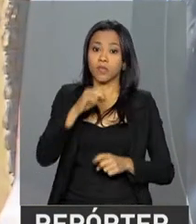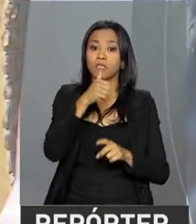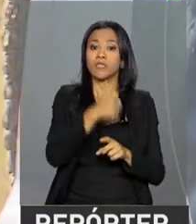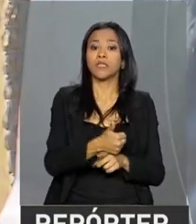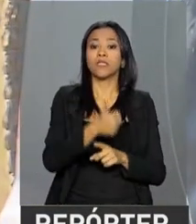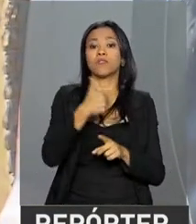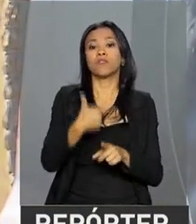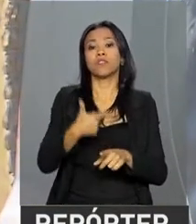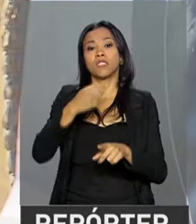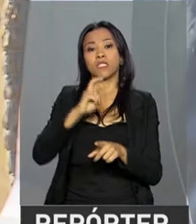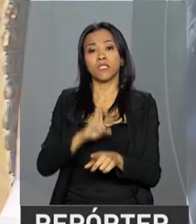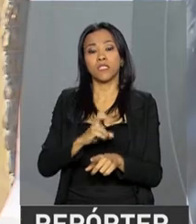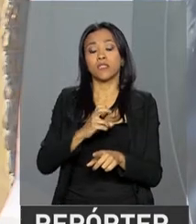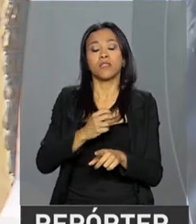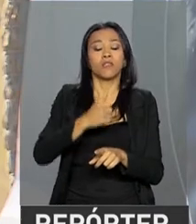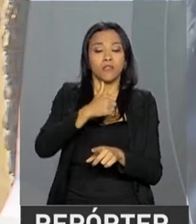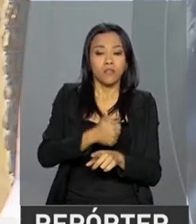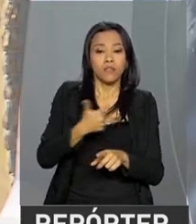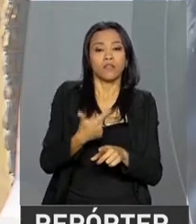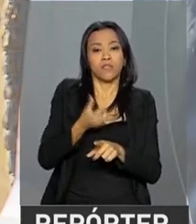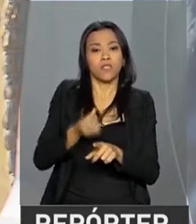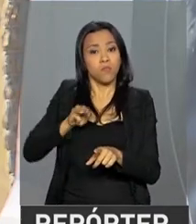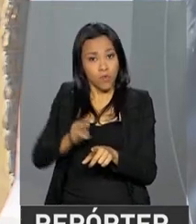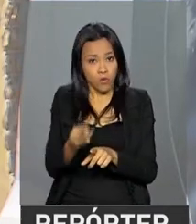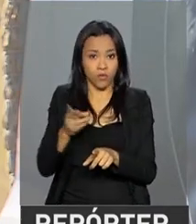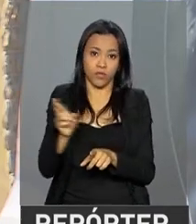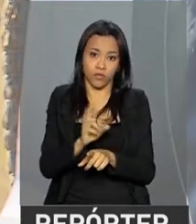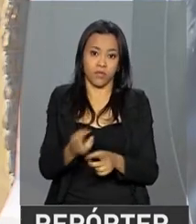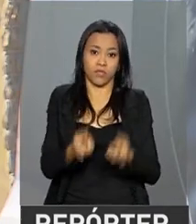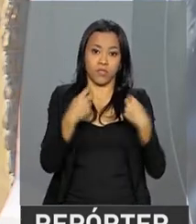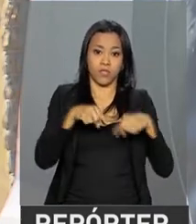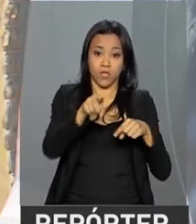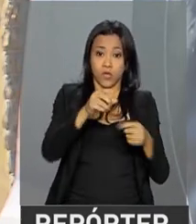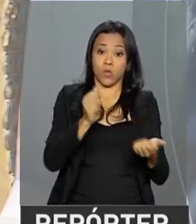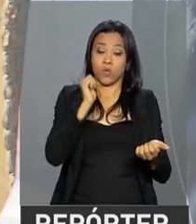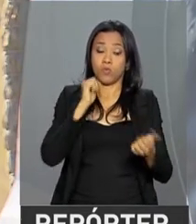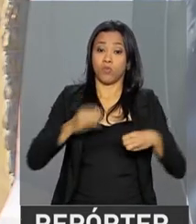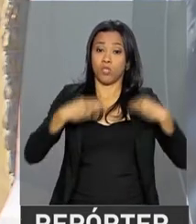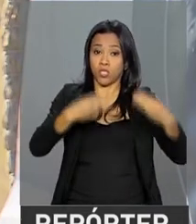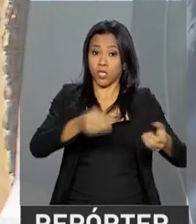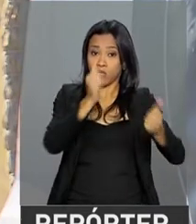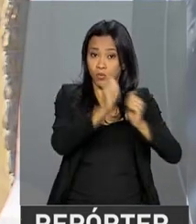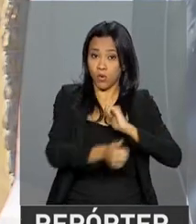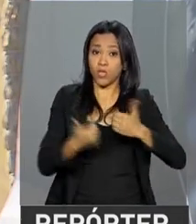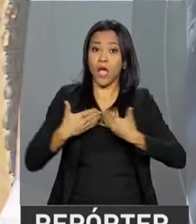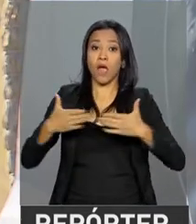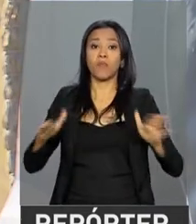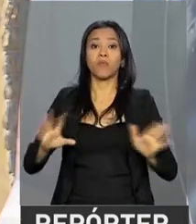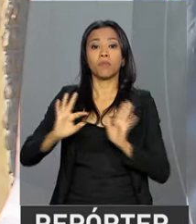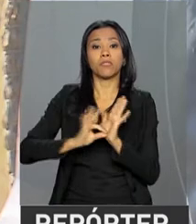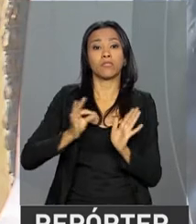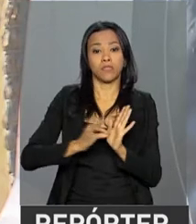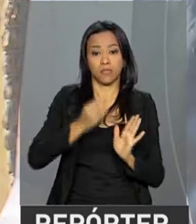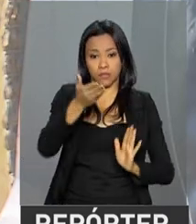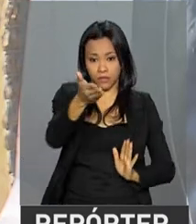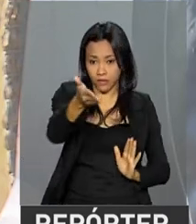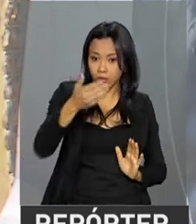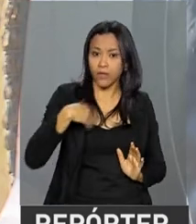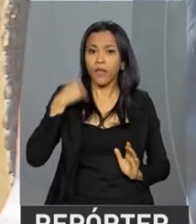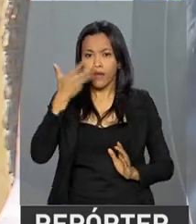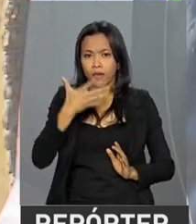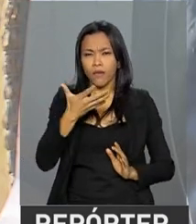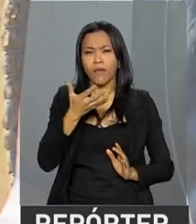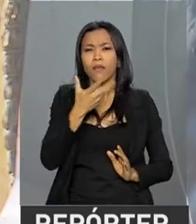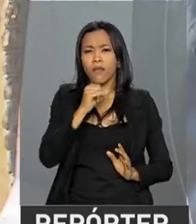126 milhões de reais para o Bolsa Atleta. O Ministério do Esporte abriu uma nova janela de inscrição para o Bolsa Atleta. Os